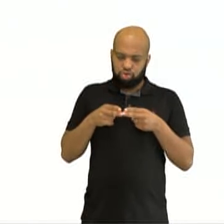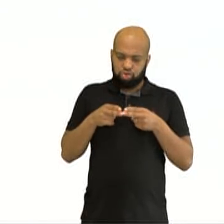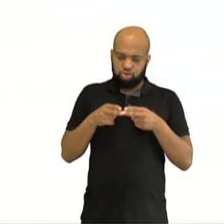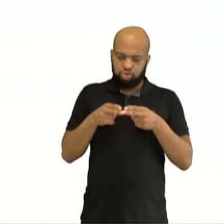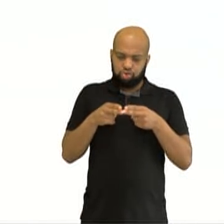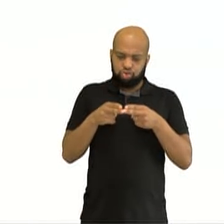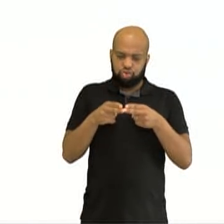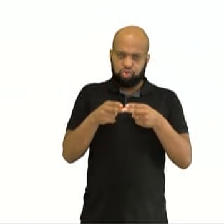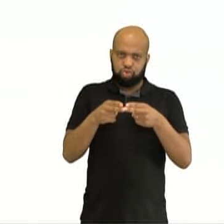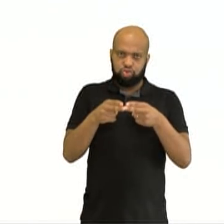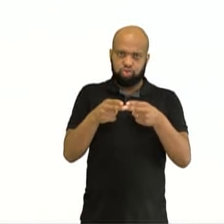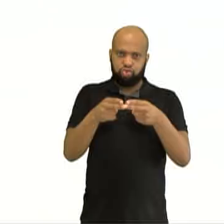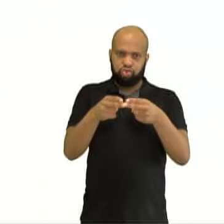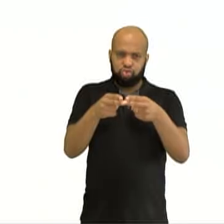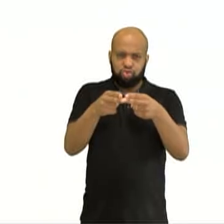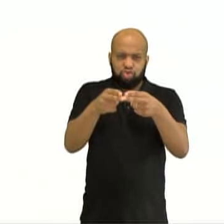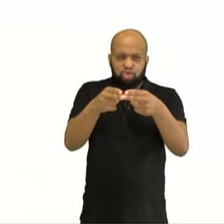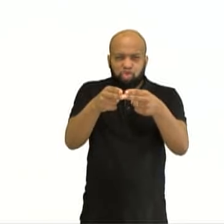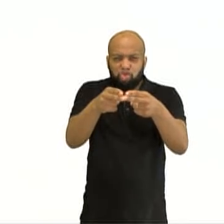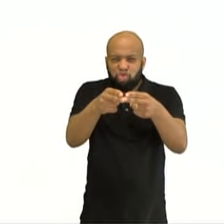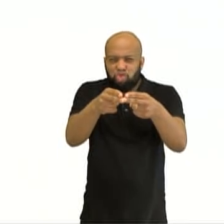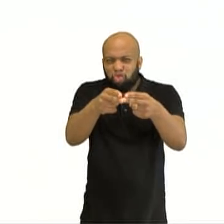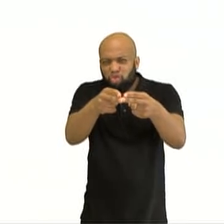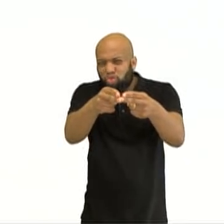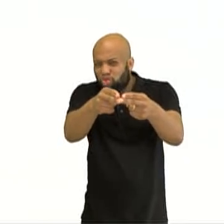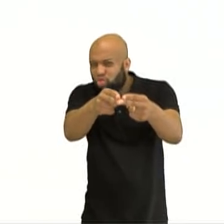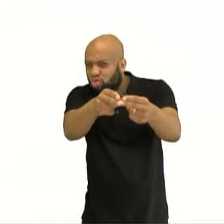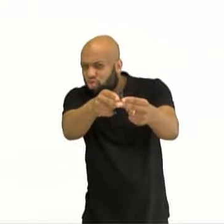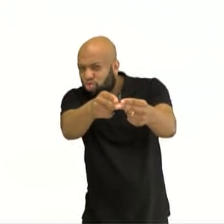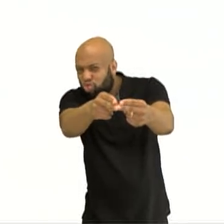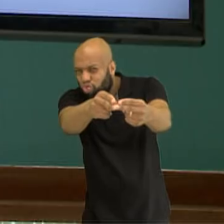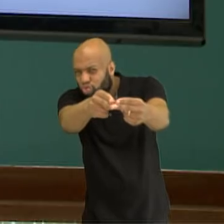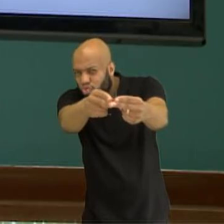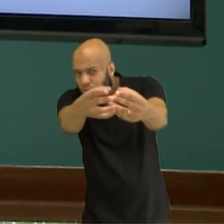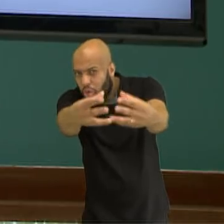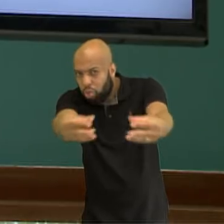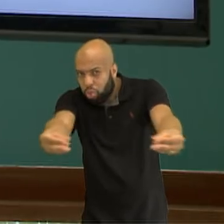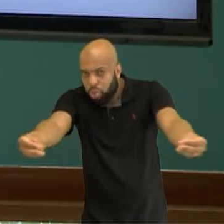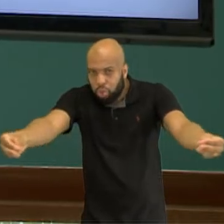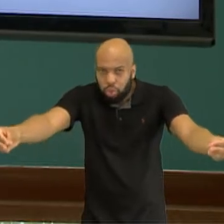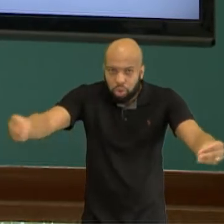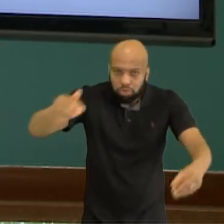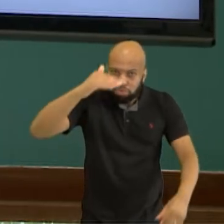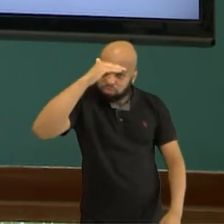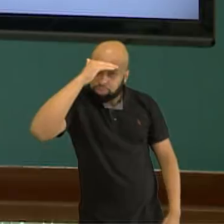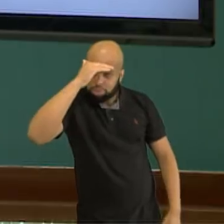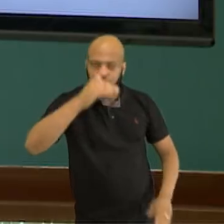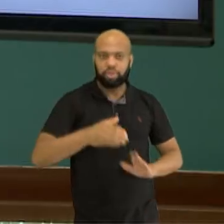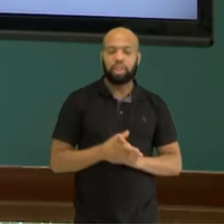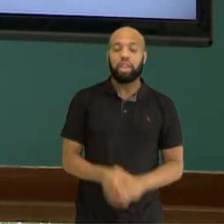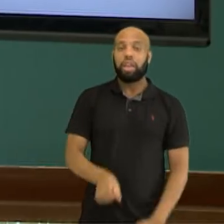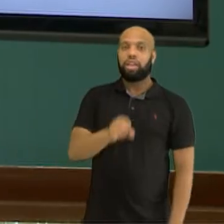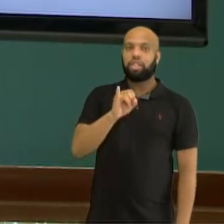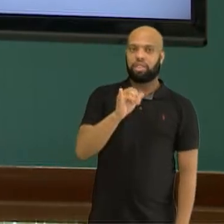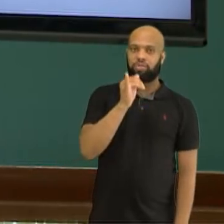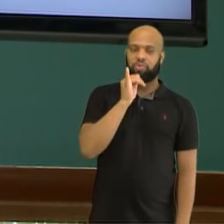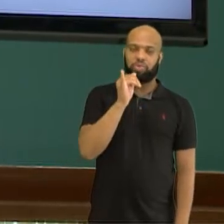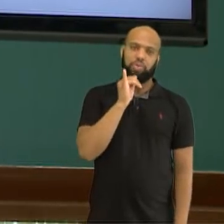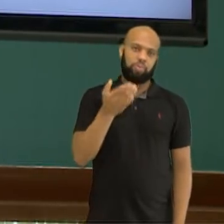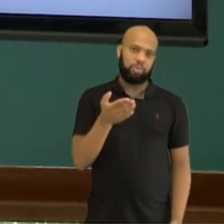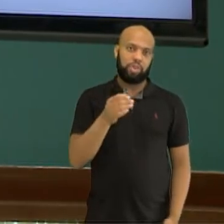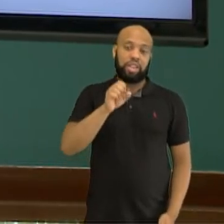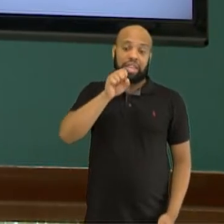Daqui a pouco eu vou falar com vocês sobre isso. Por exemplo, quando se diz que a Terra é plana, os